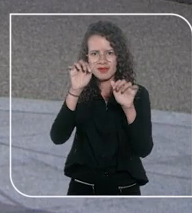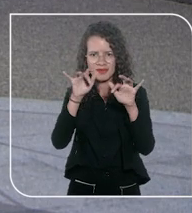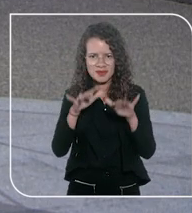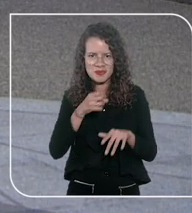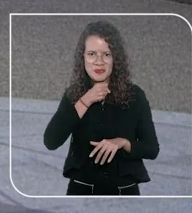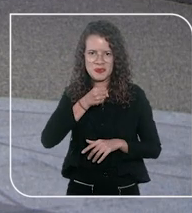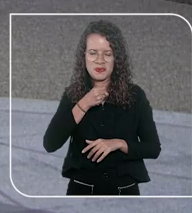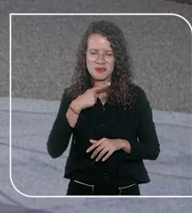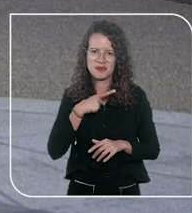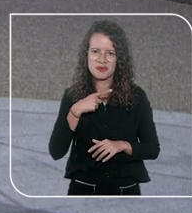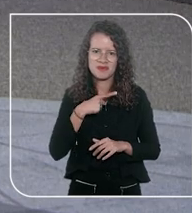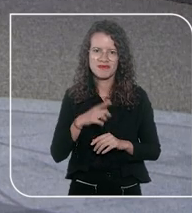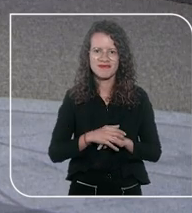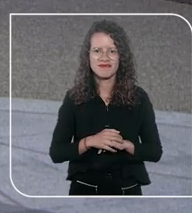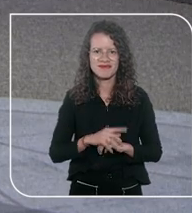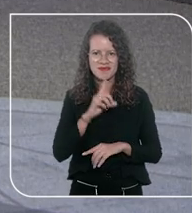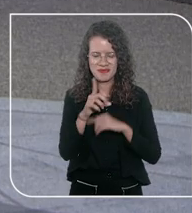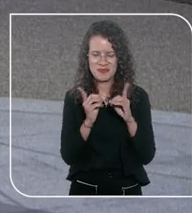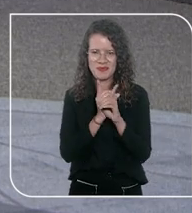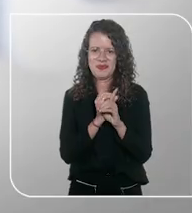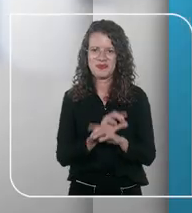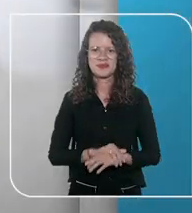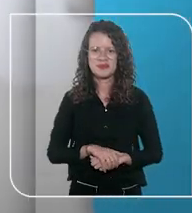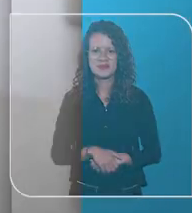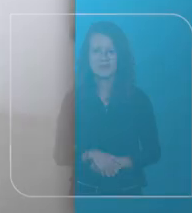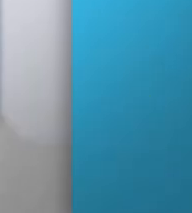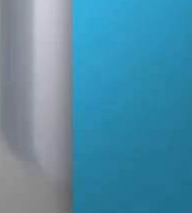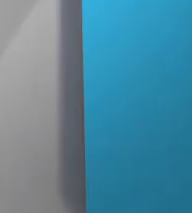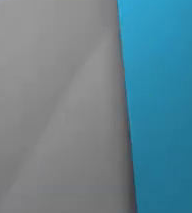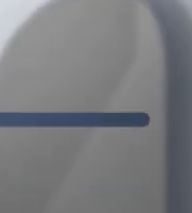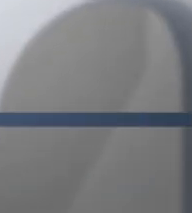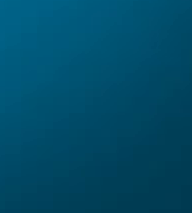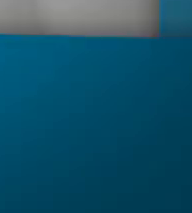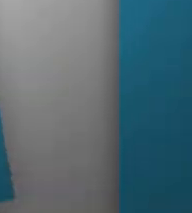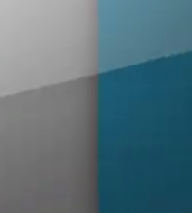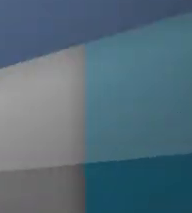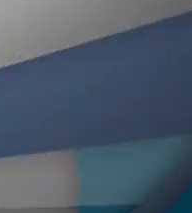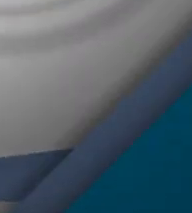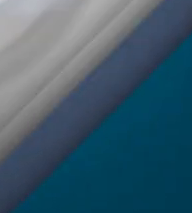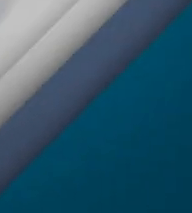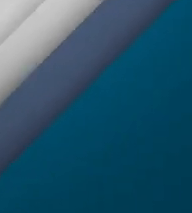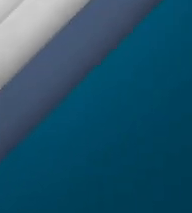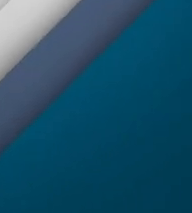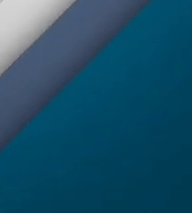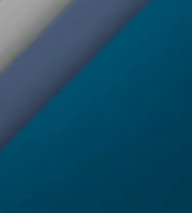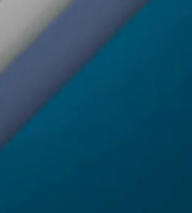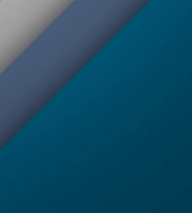podcast. A gente se encontra.